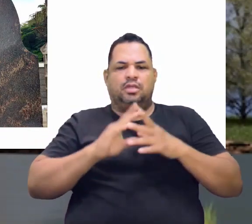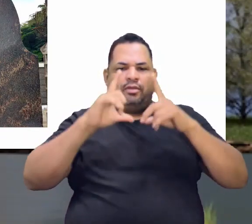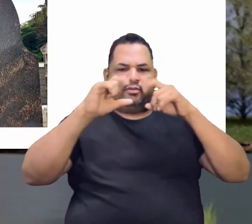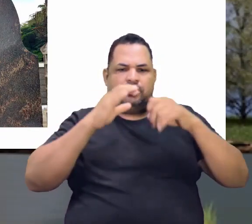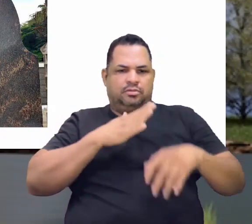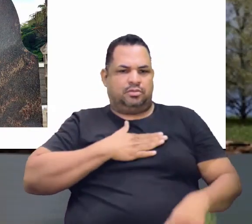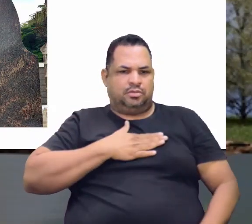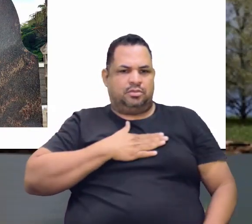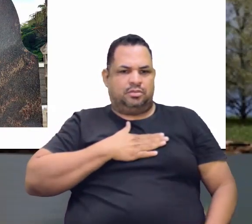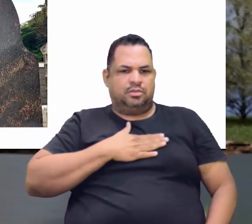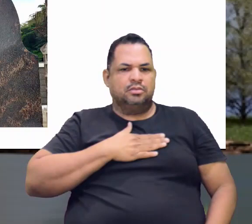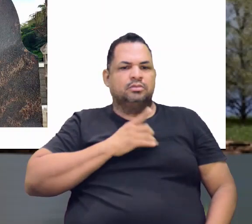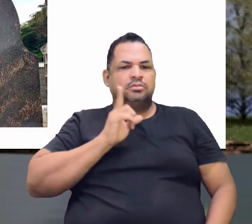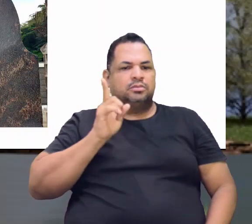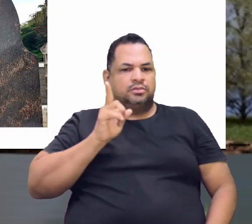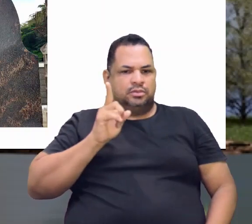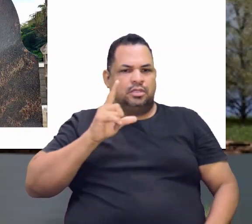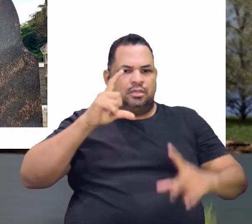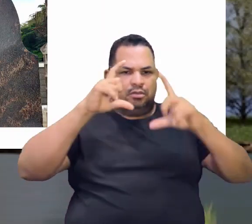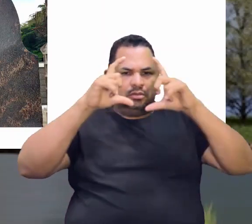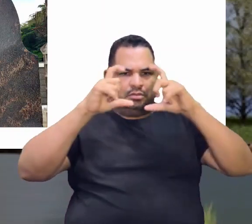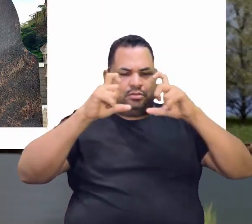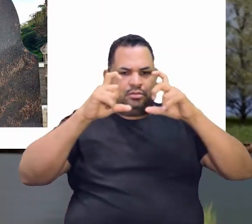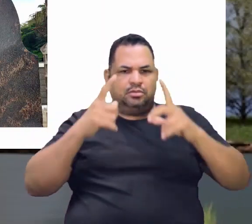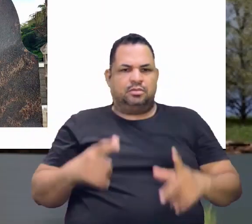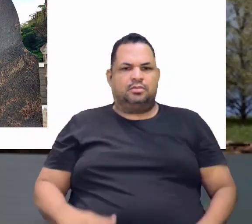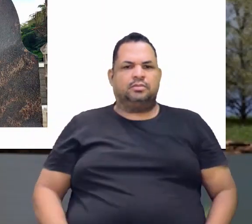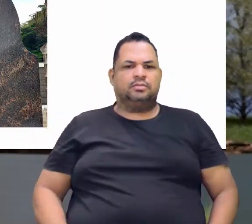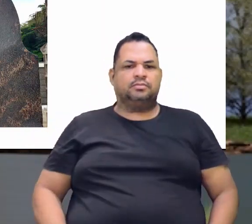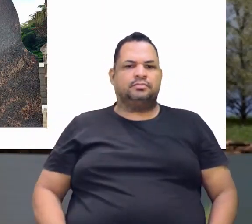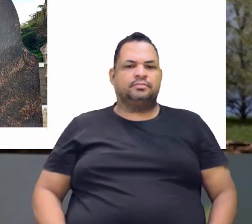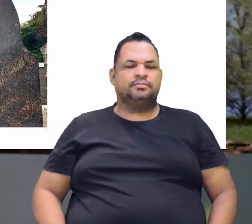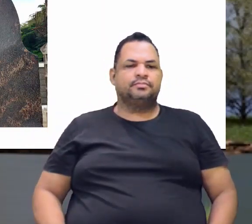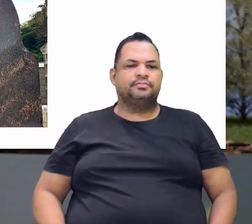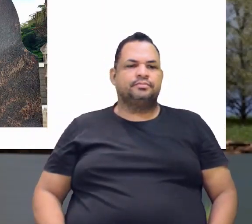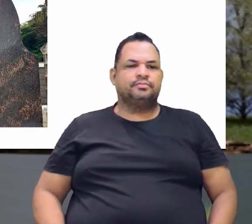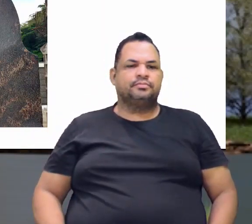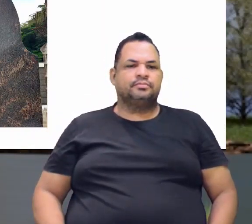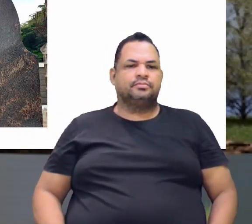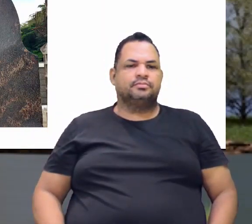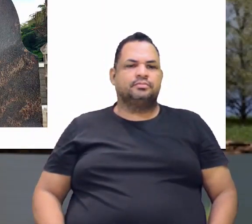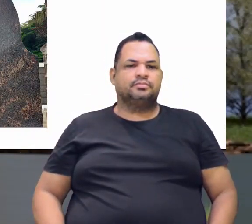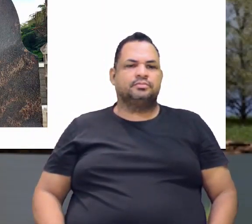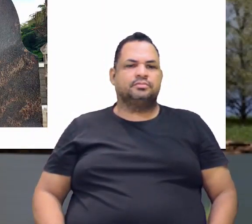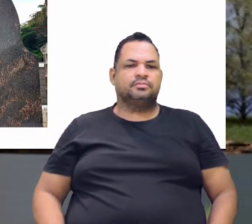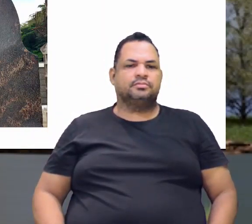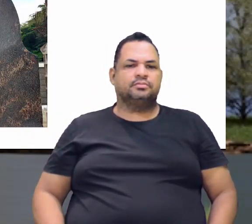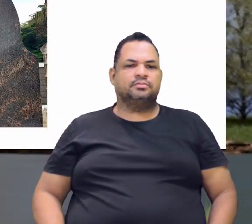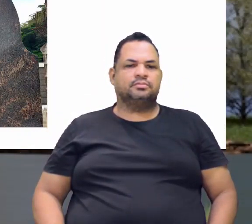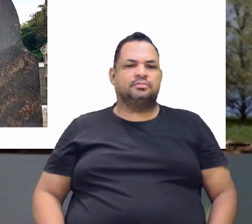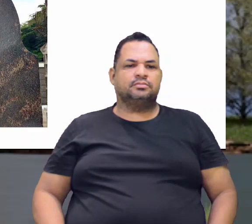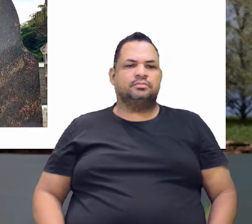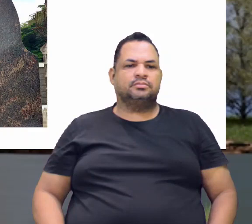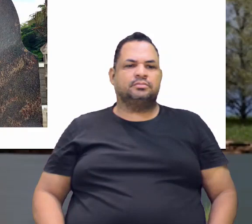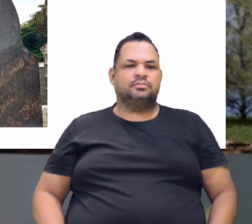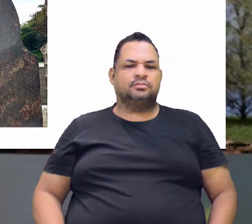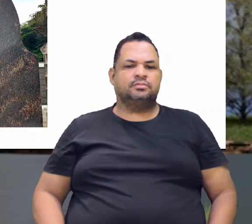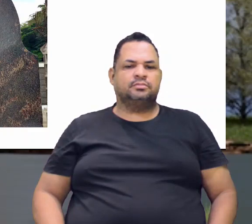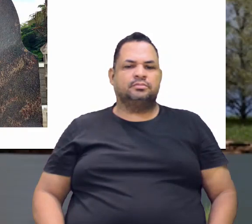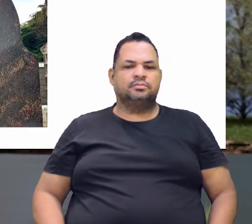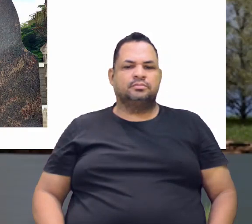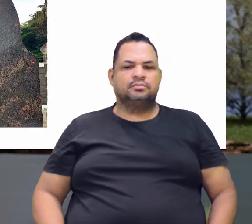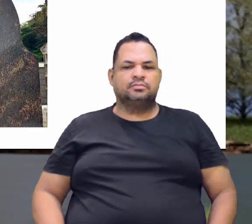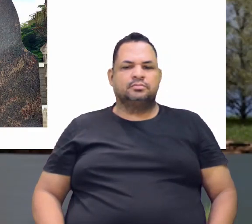minha. Eu estive lá. Bem aqui, bem em cima aqui, ó. Bem aqui em cima está escrito. É isso daqui, ó, que vocês estão